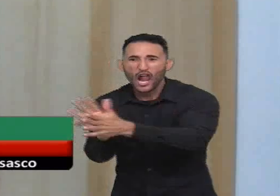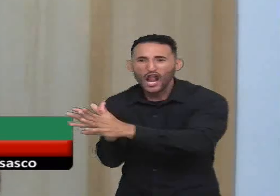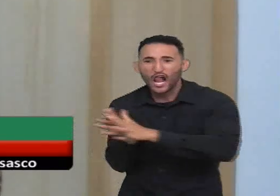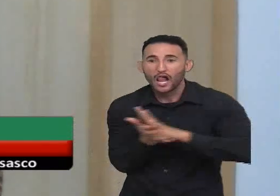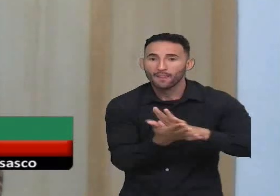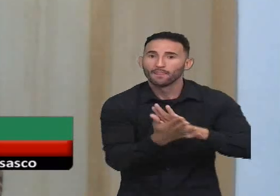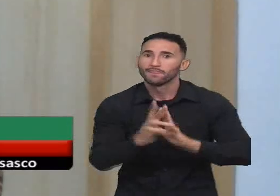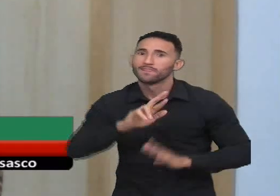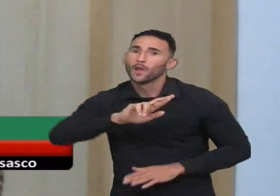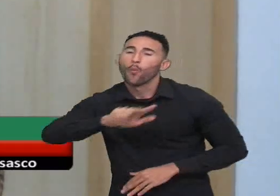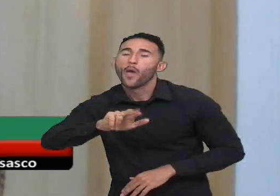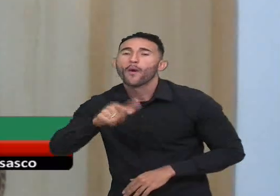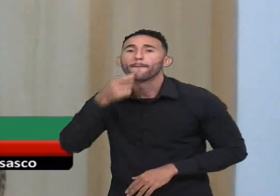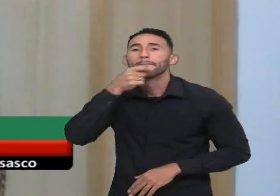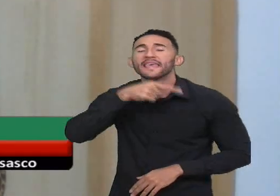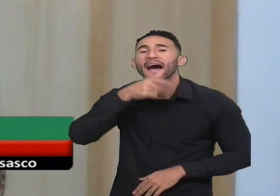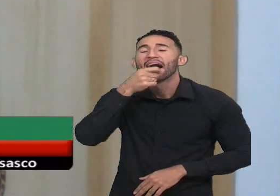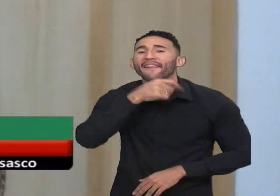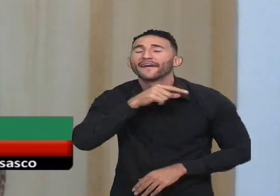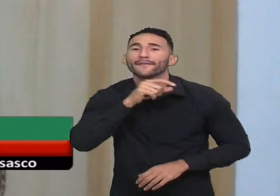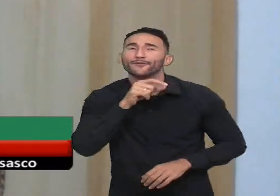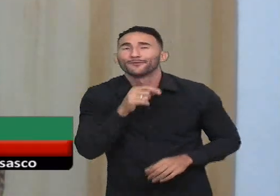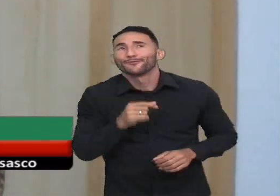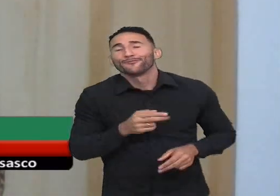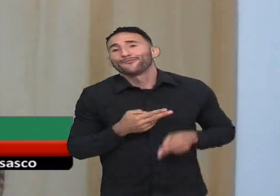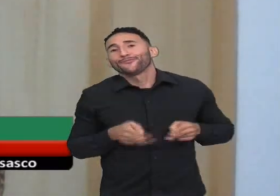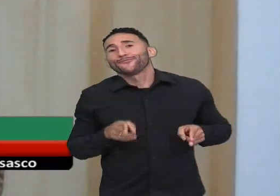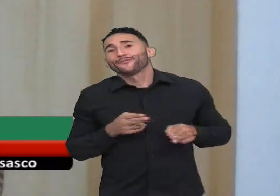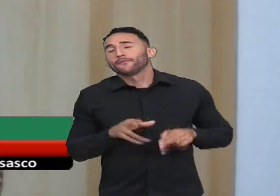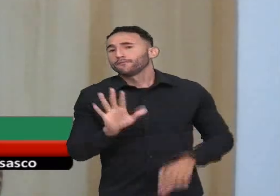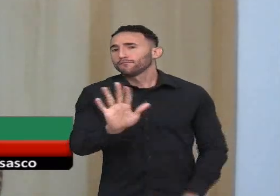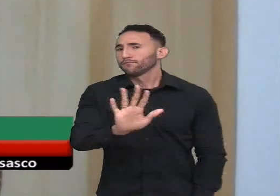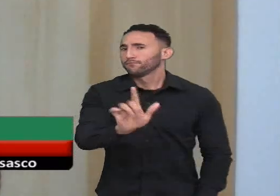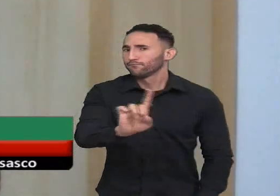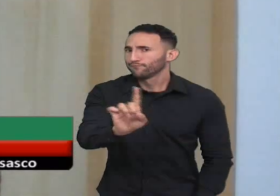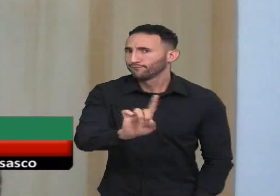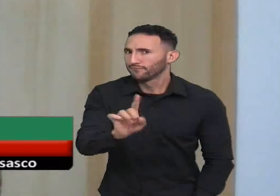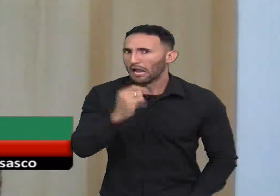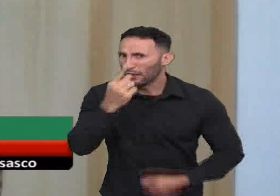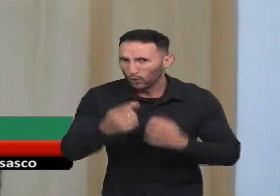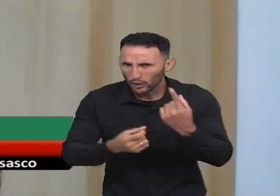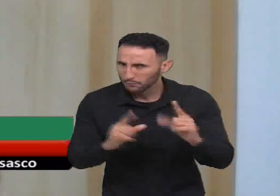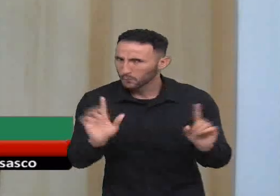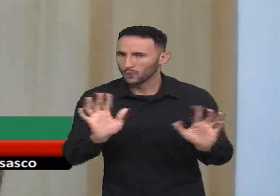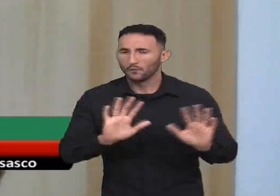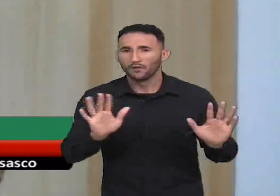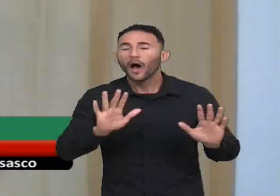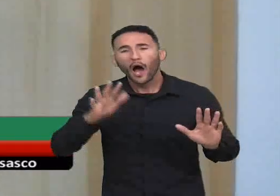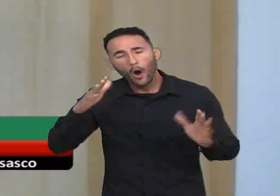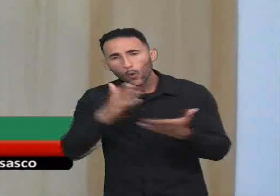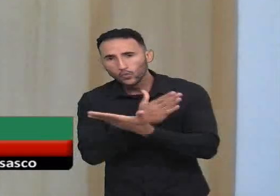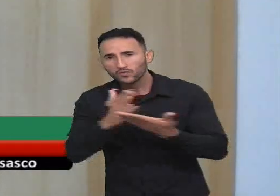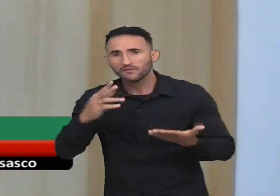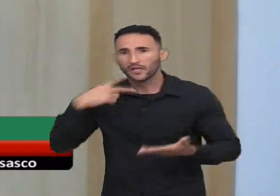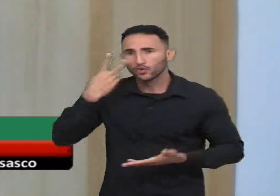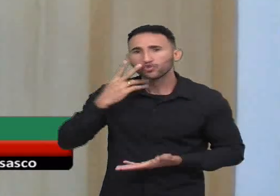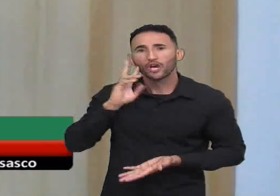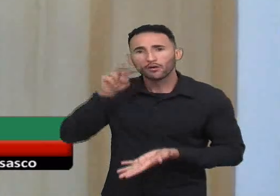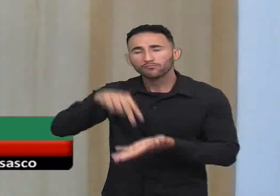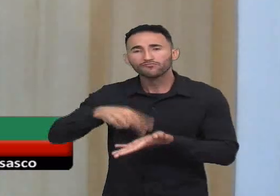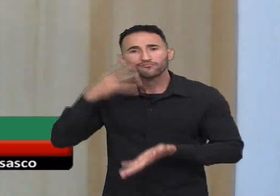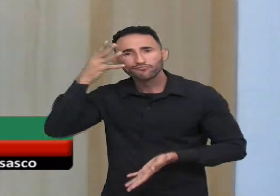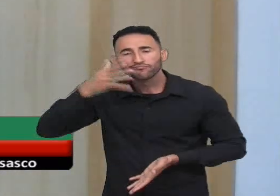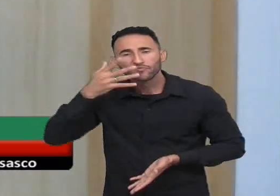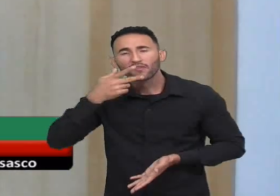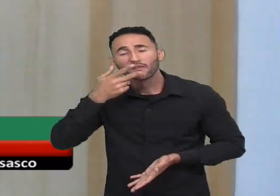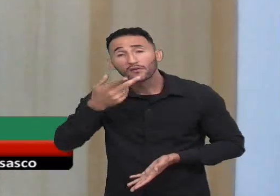isso. Bom, alguns vereadores já falaram aqui, e eu gostaria de pedir a fala, justamente